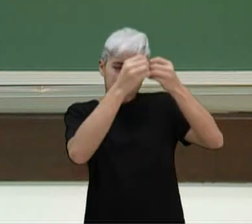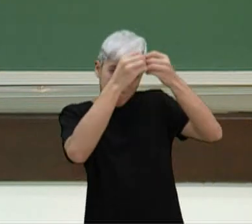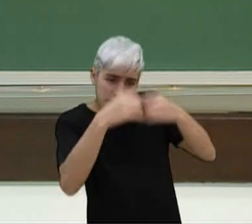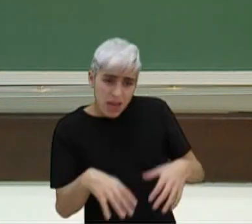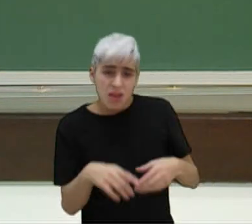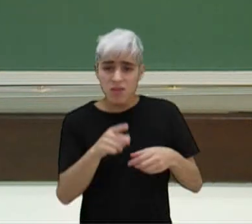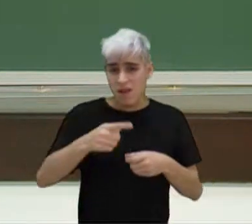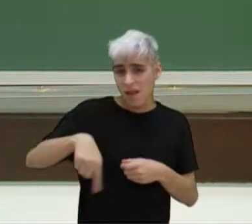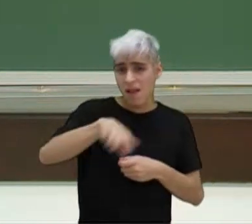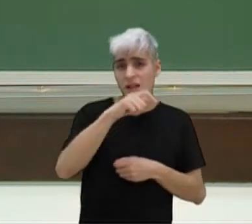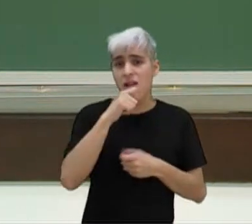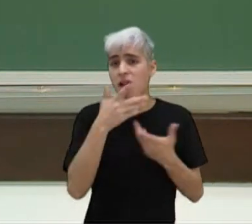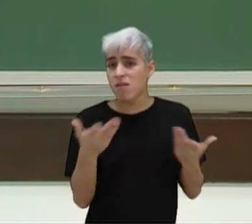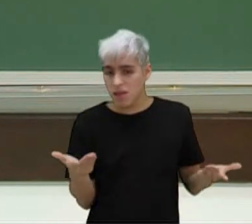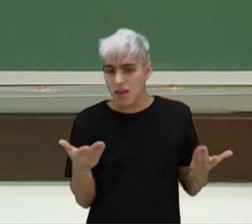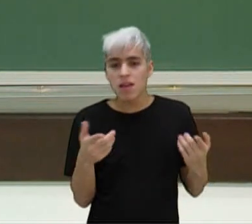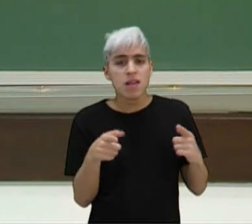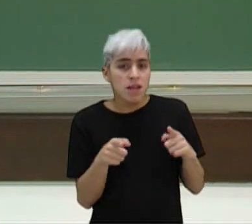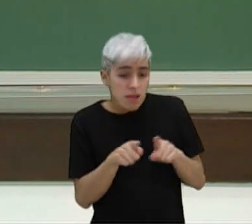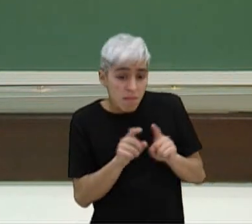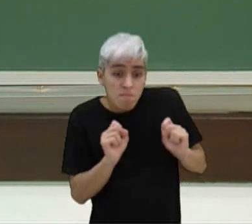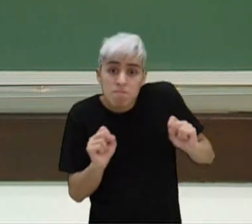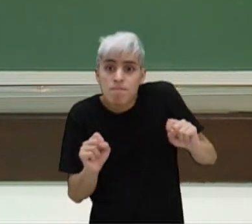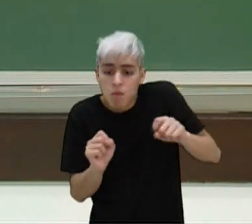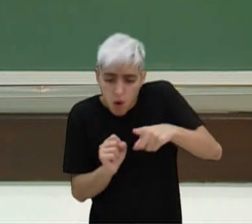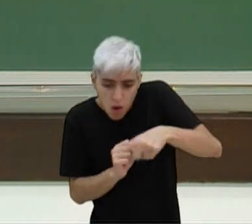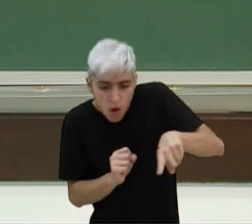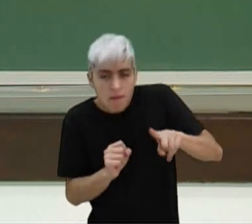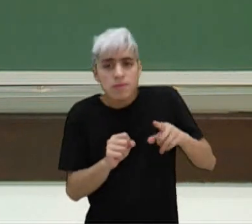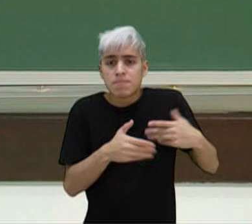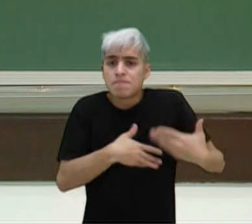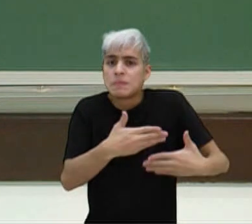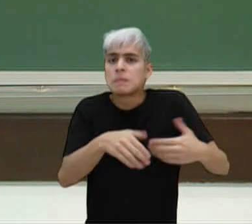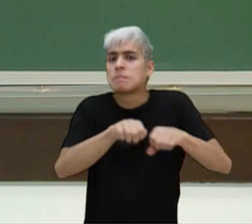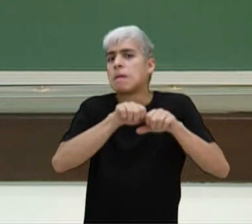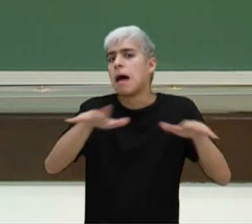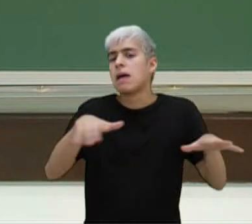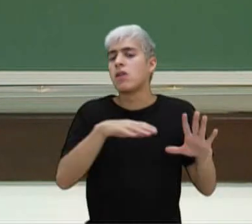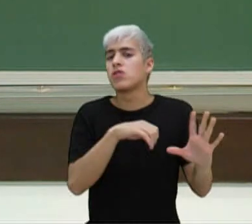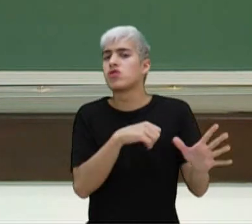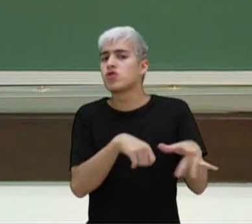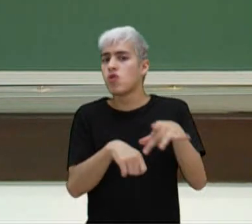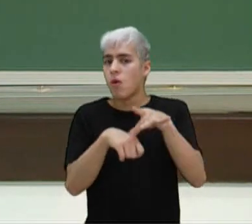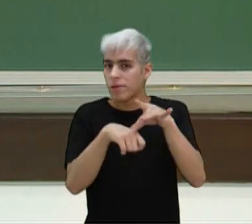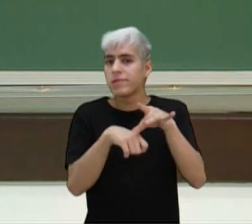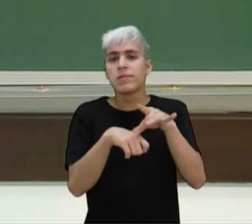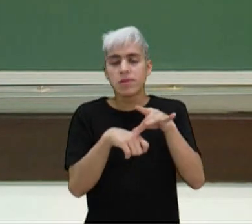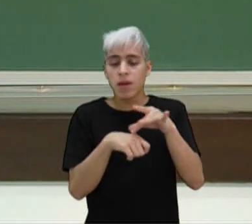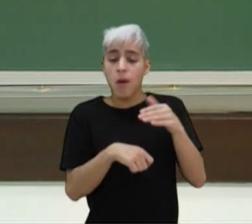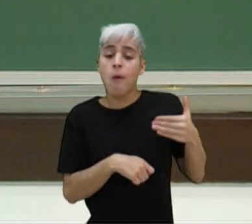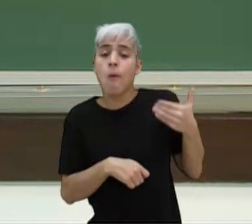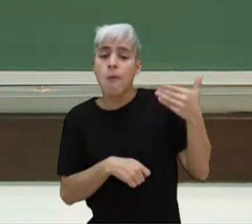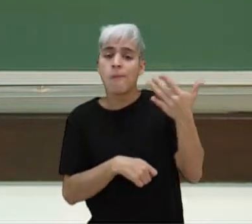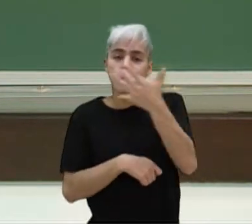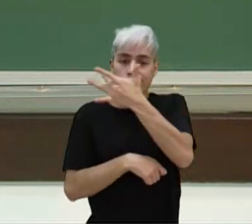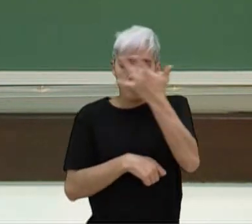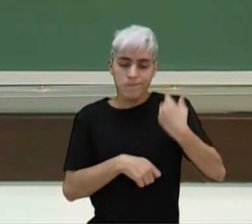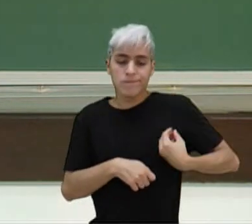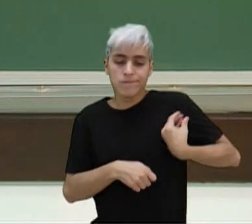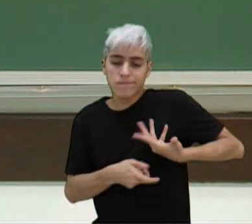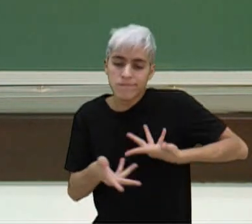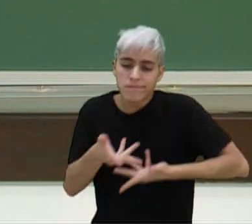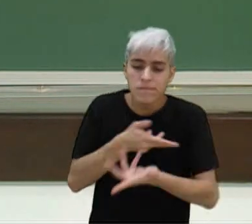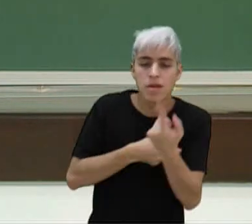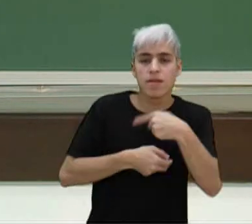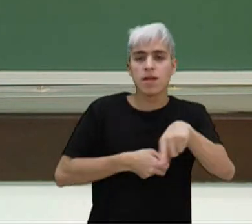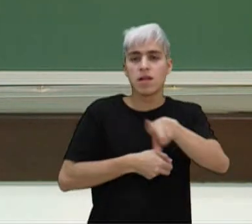aquela água, e aí as doenças que podem ser proliferadas quando as pessoas vivem nesse meio. No caso aqui,